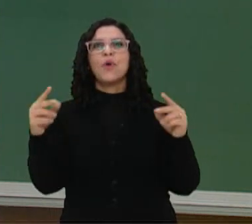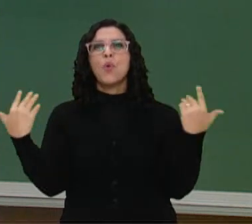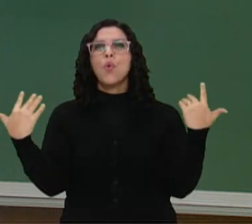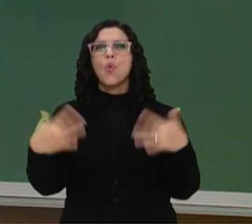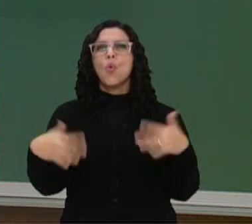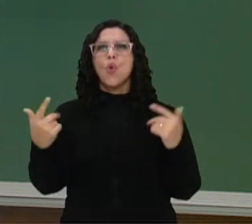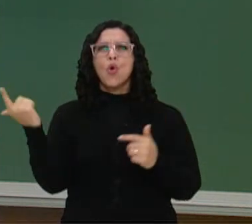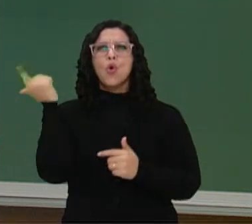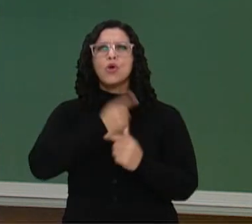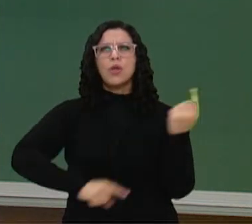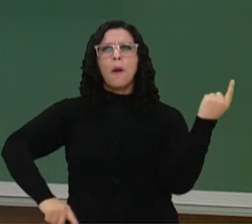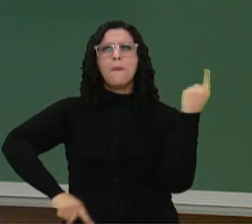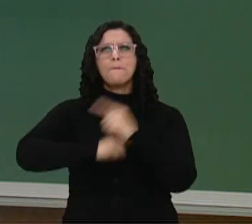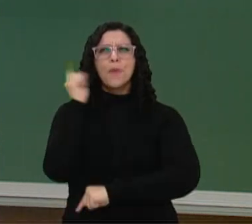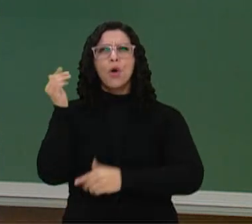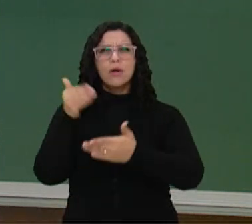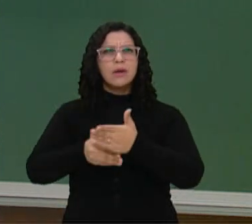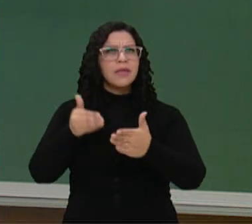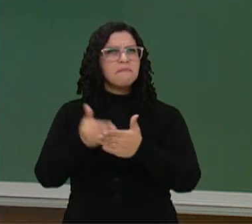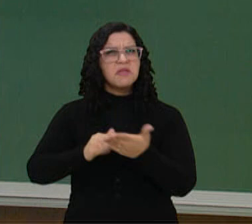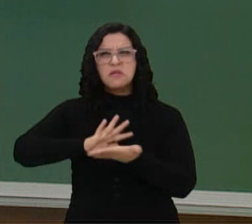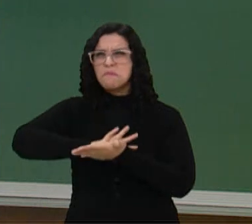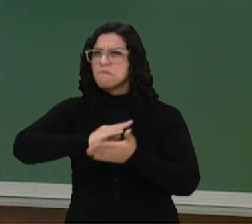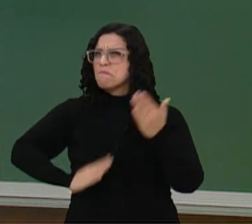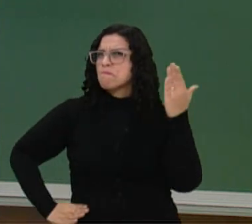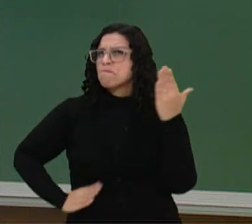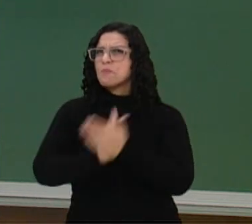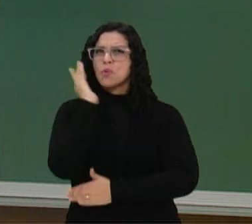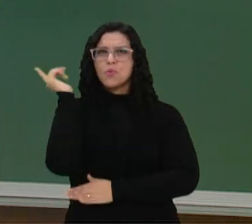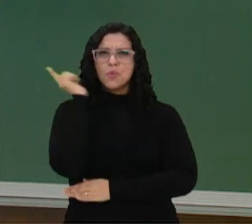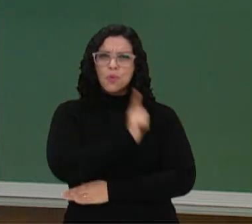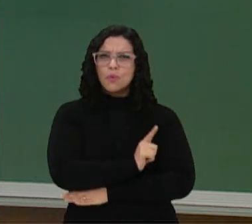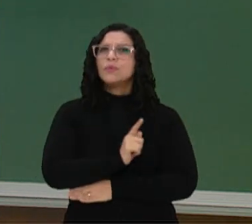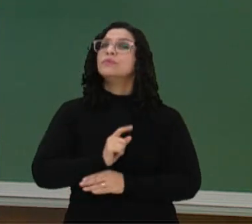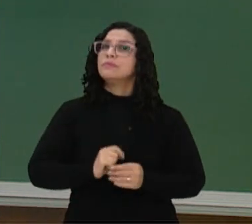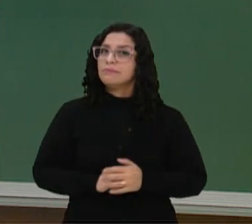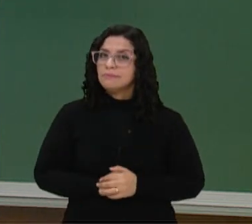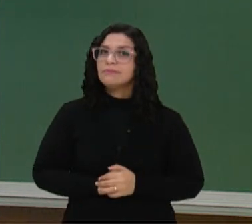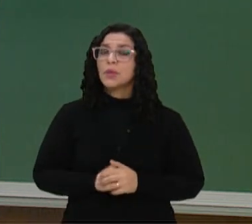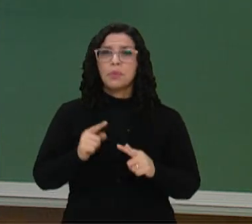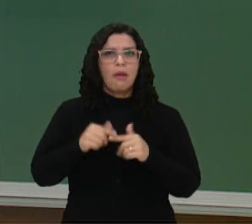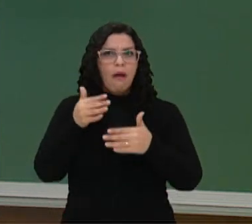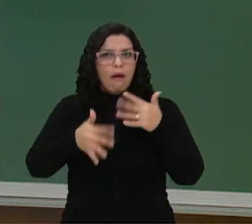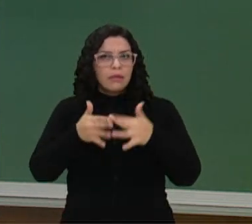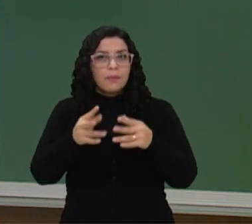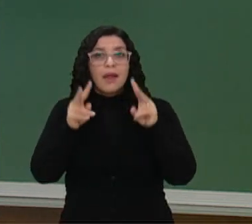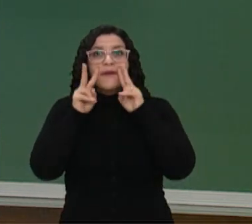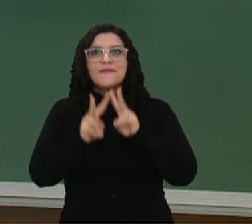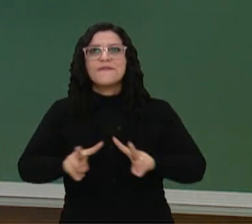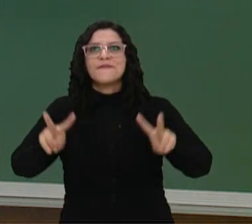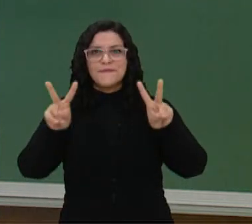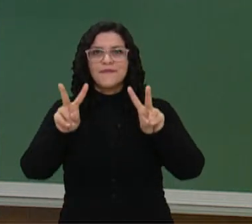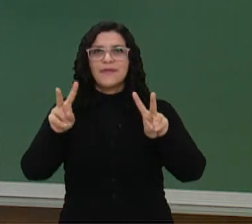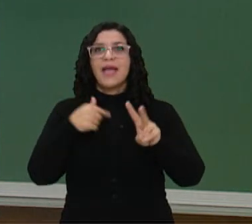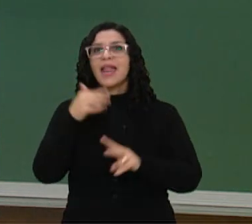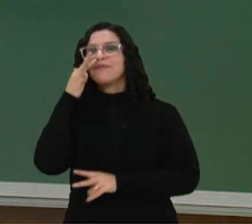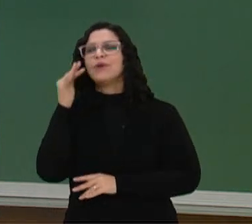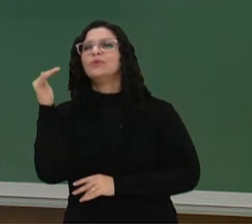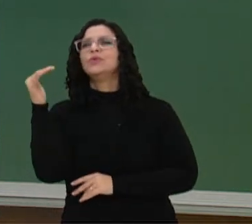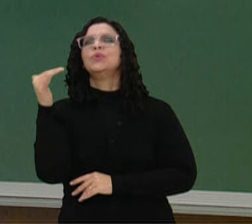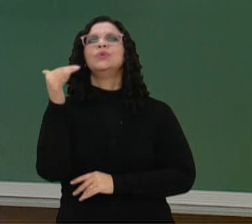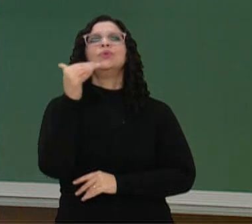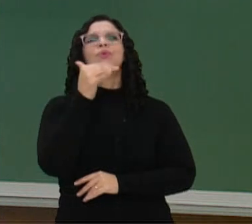sucesso, ele superou todas as dificuldades, todos os obstáculos que impediam a sua vista de ver o